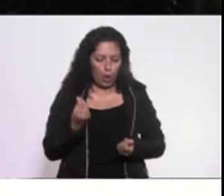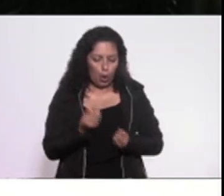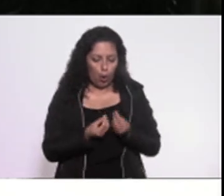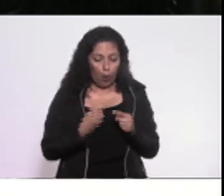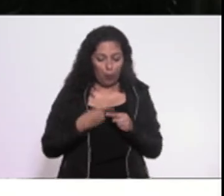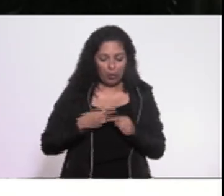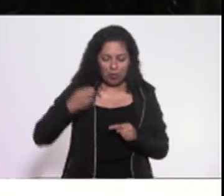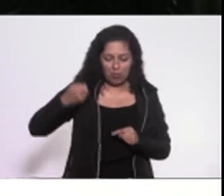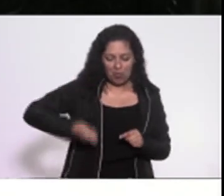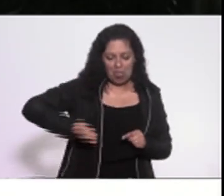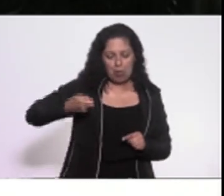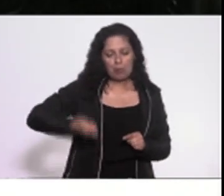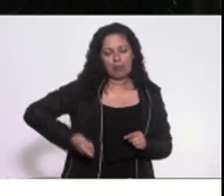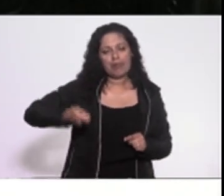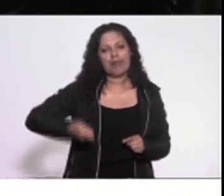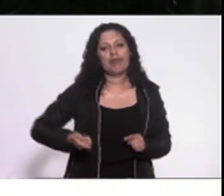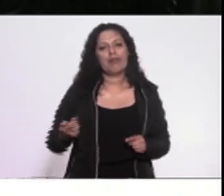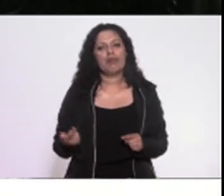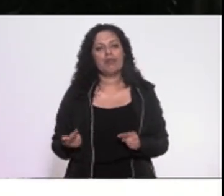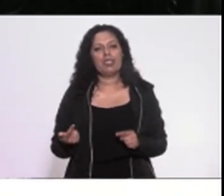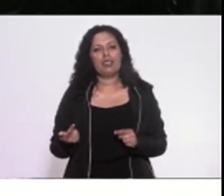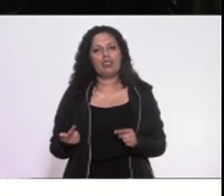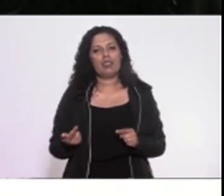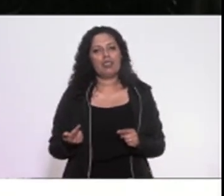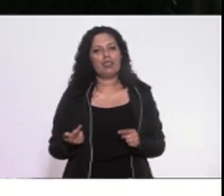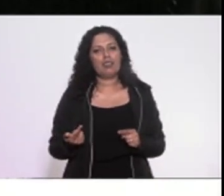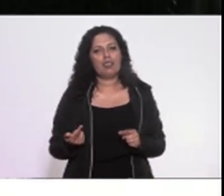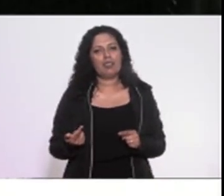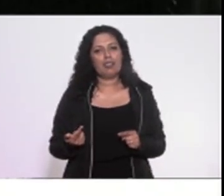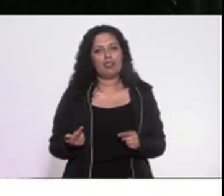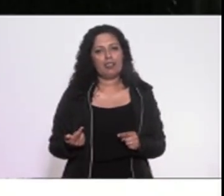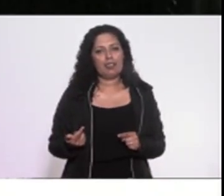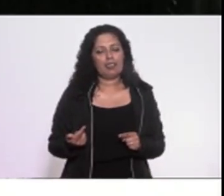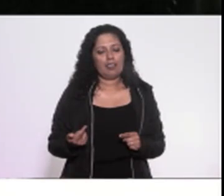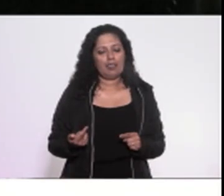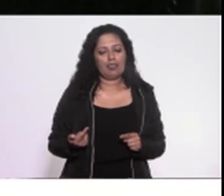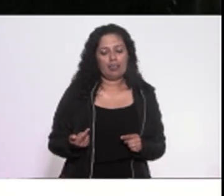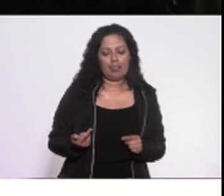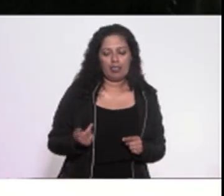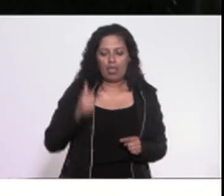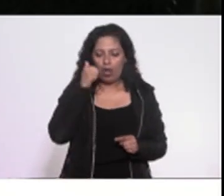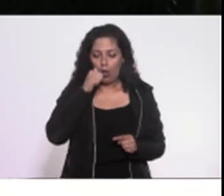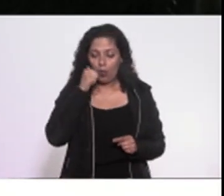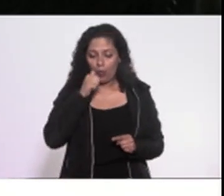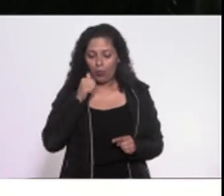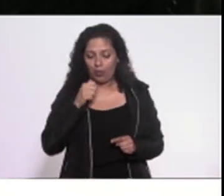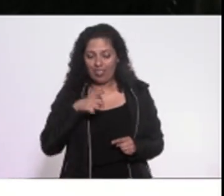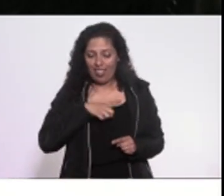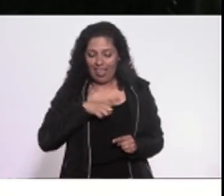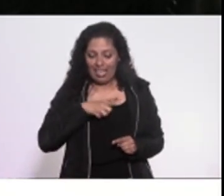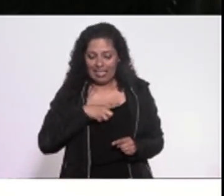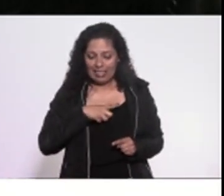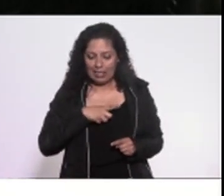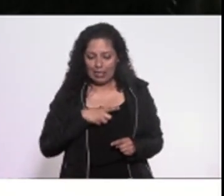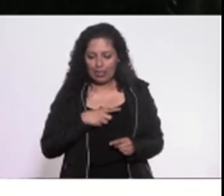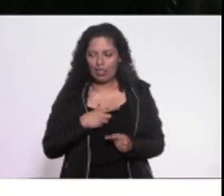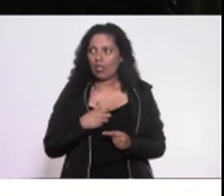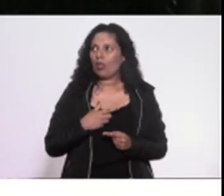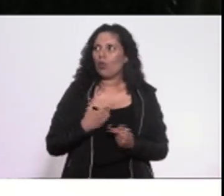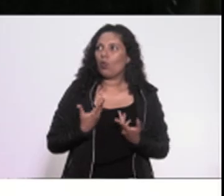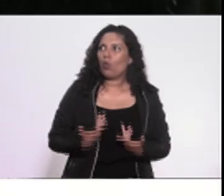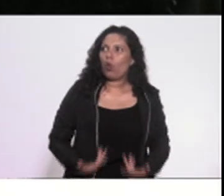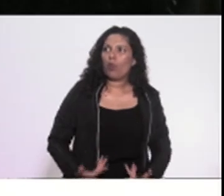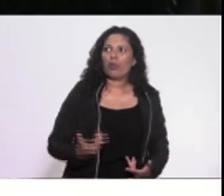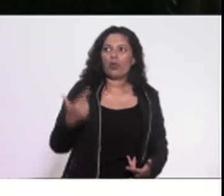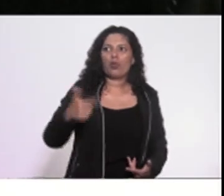no momento da morte, que você assuma uma identidade que você já não tinha, né? Então, isso eu